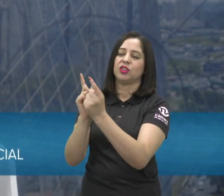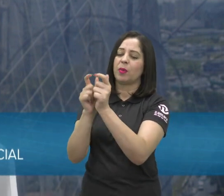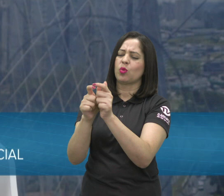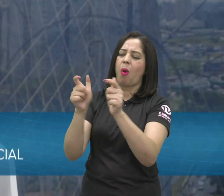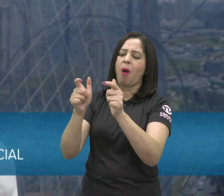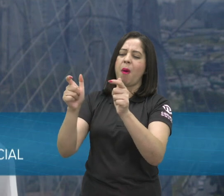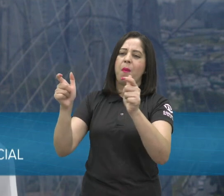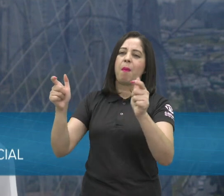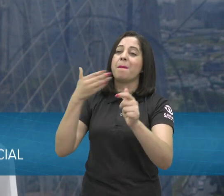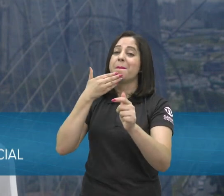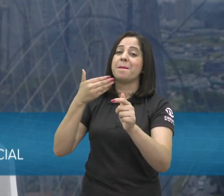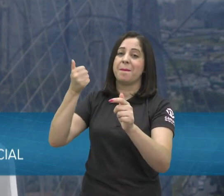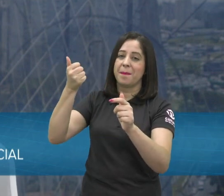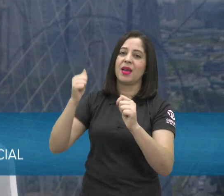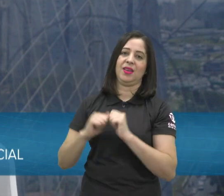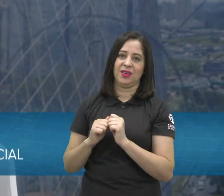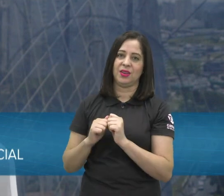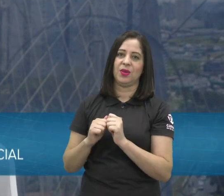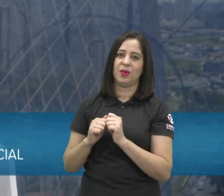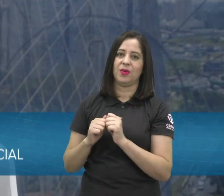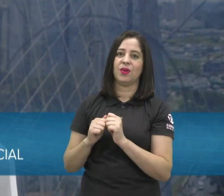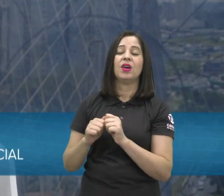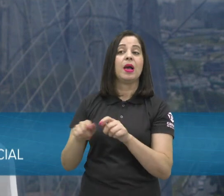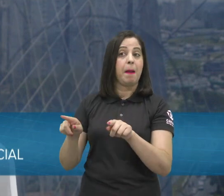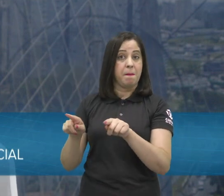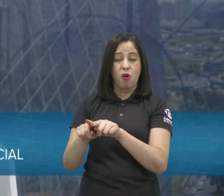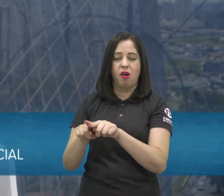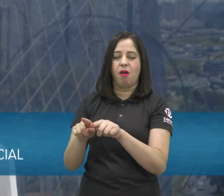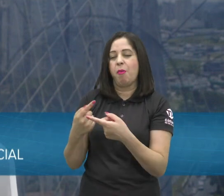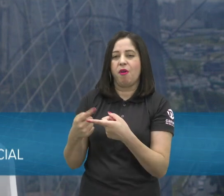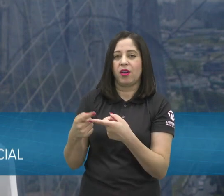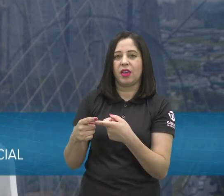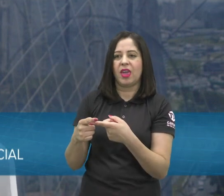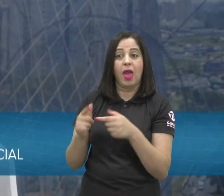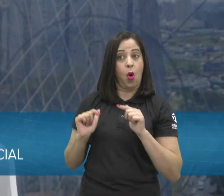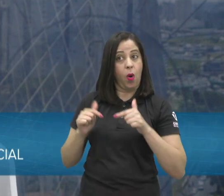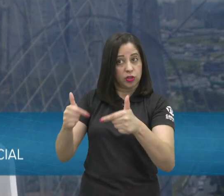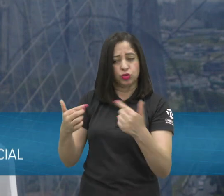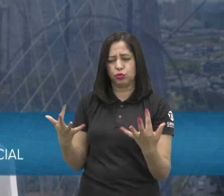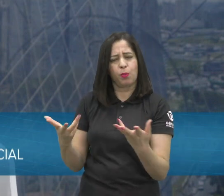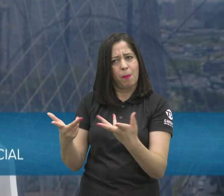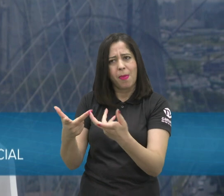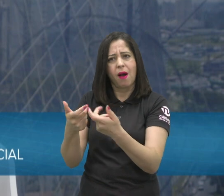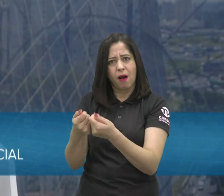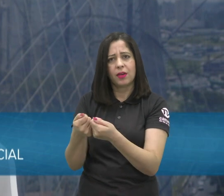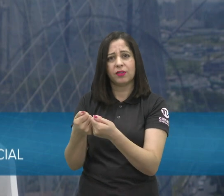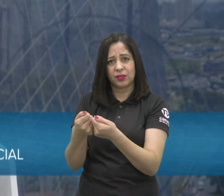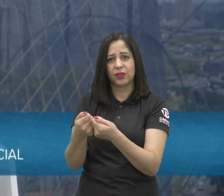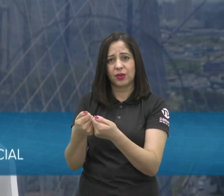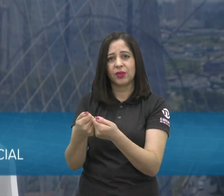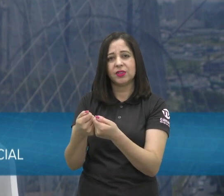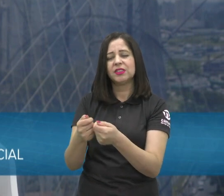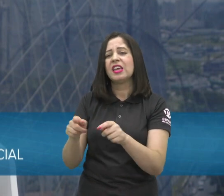valoriza também esses trabalhadores. São iniciativas assim maravilhosas que eles fazem, então muito vem de sonho de pessoas